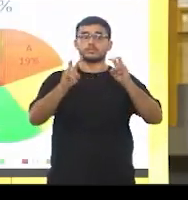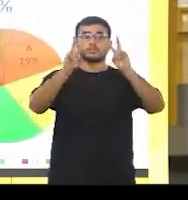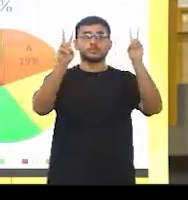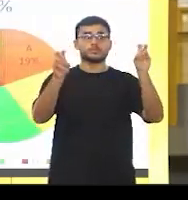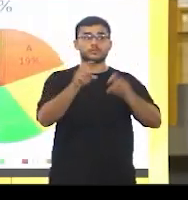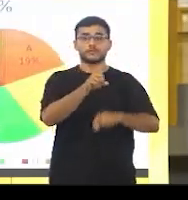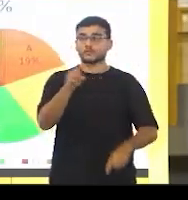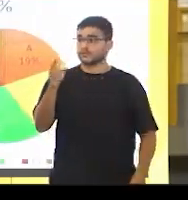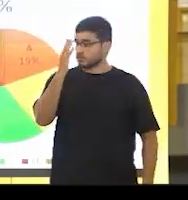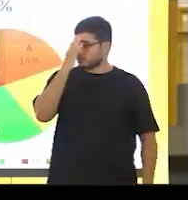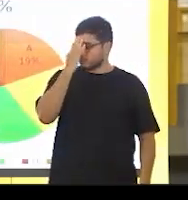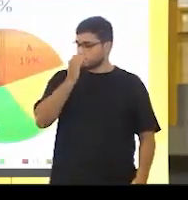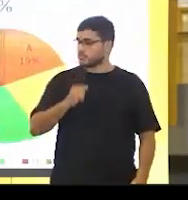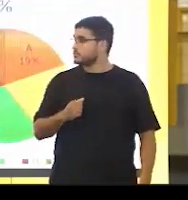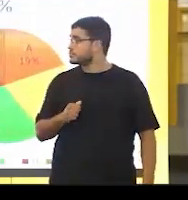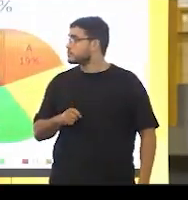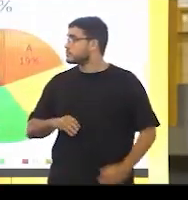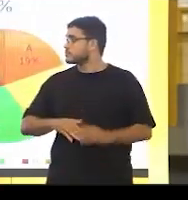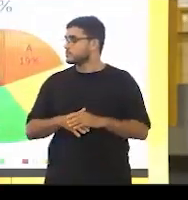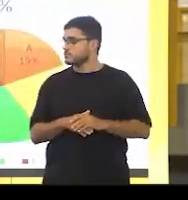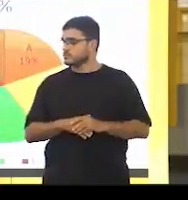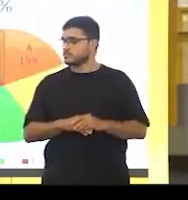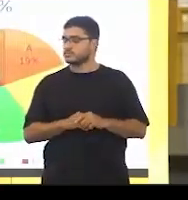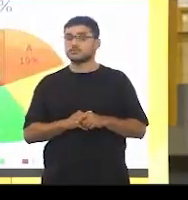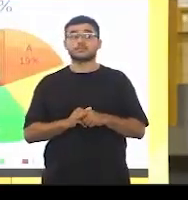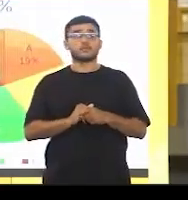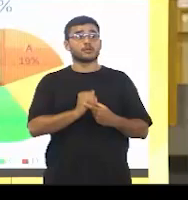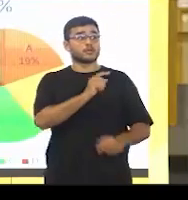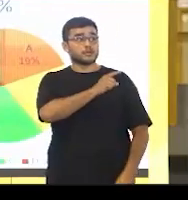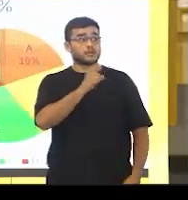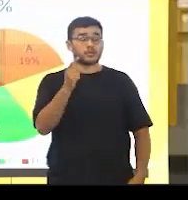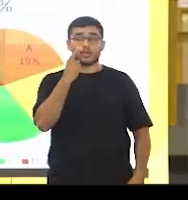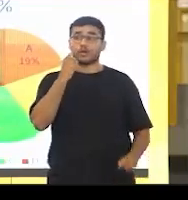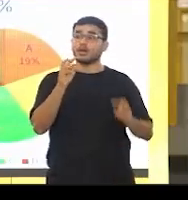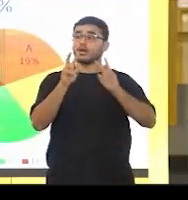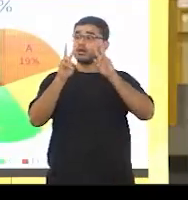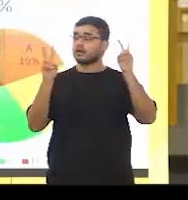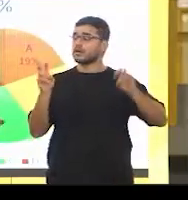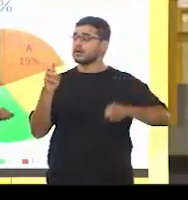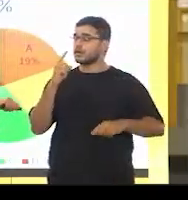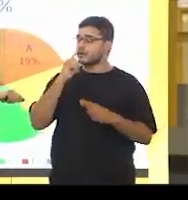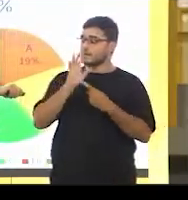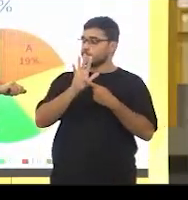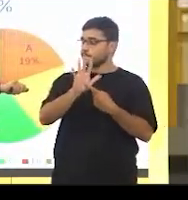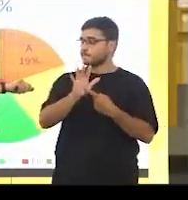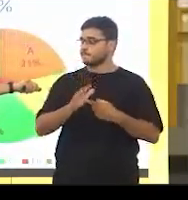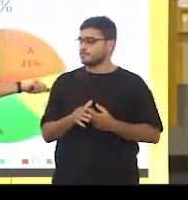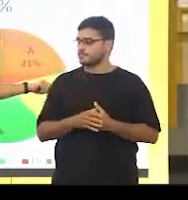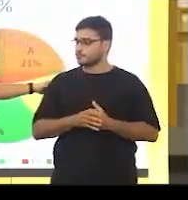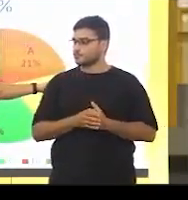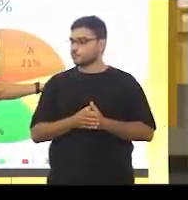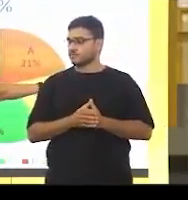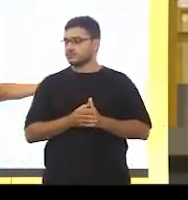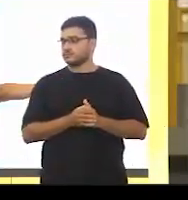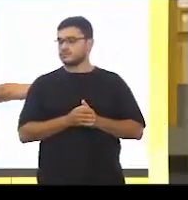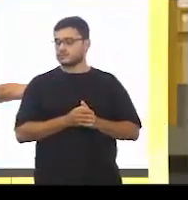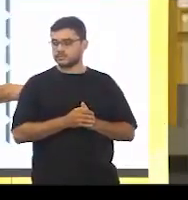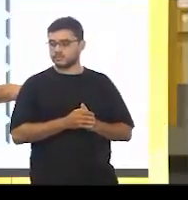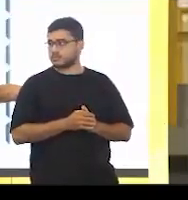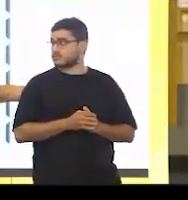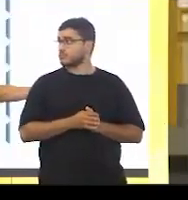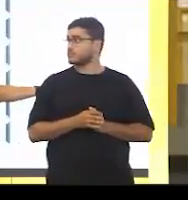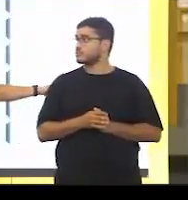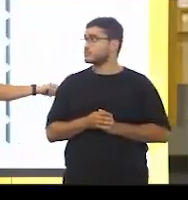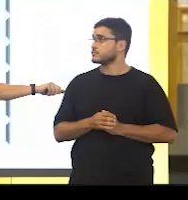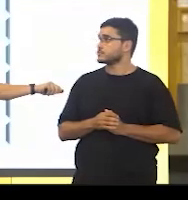estar dizendo isso para você, tá bom? Nós vamos voltar aqui lá para a questão 2. Me ajuda aí, GG. Mas, ó, GG me pegou desprevenido aqui. Eu estava olhando no